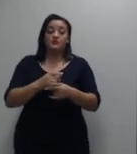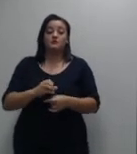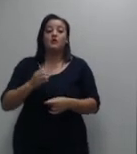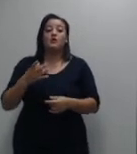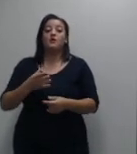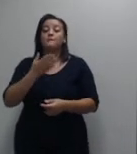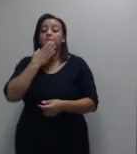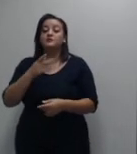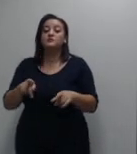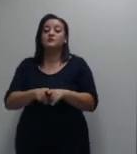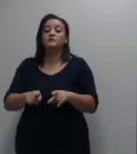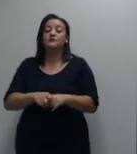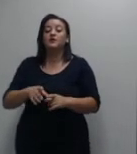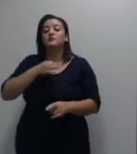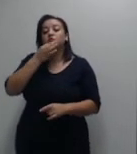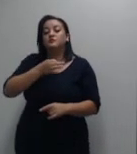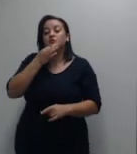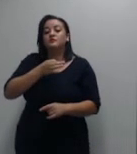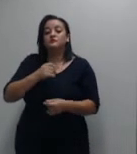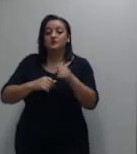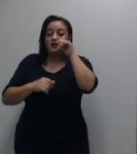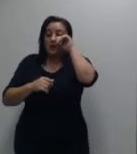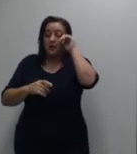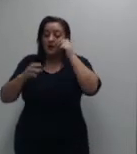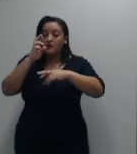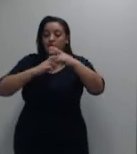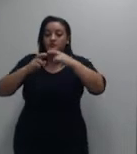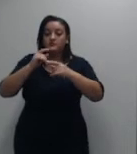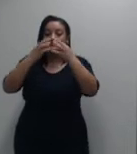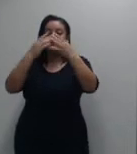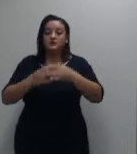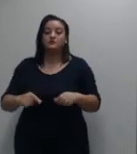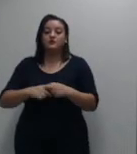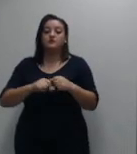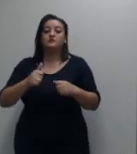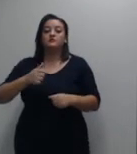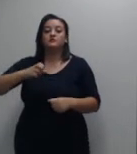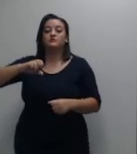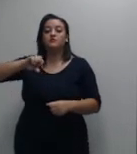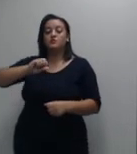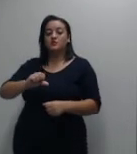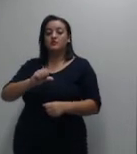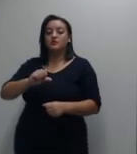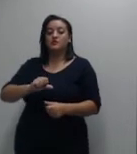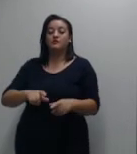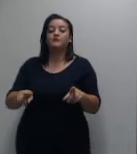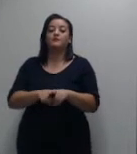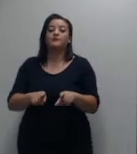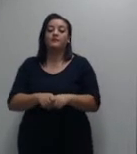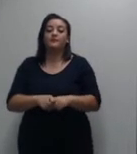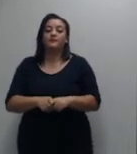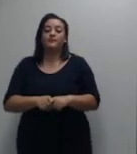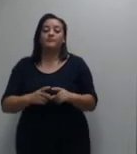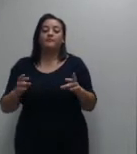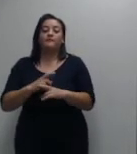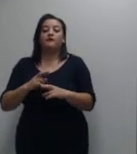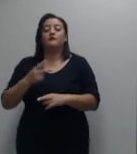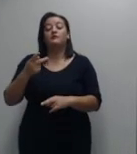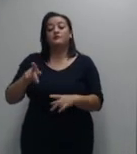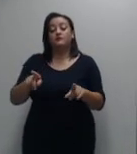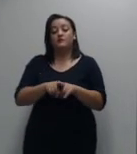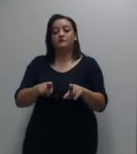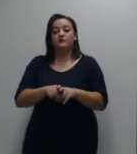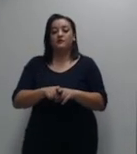solicitar sustentação oral observado o disposto no artigo 159 da mesma forma por sua vez